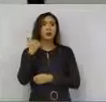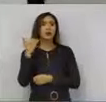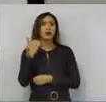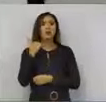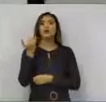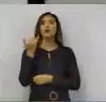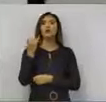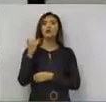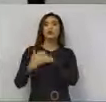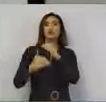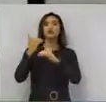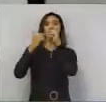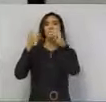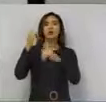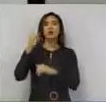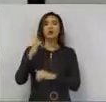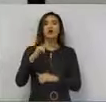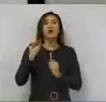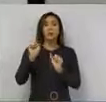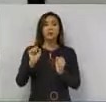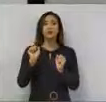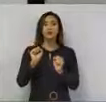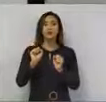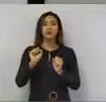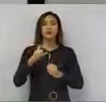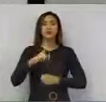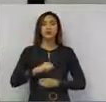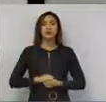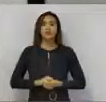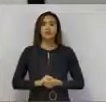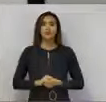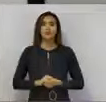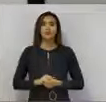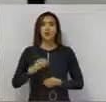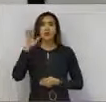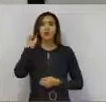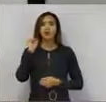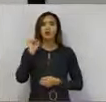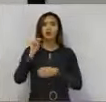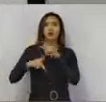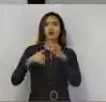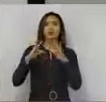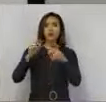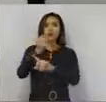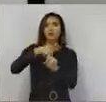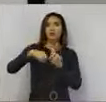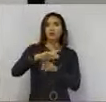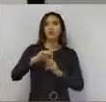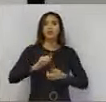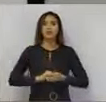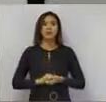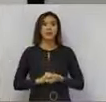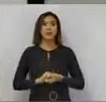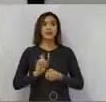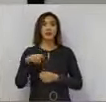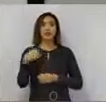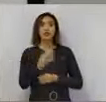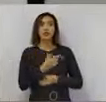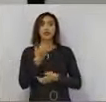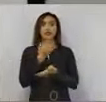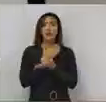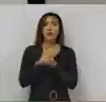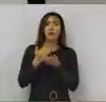de Desenvolvimento para permitir a escuta pública de toda a sociedade, uma vez que nós estamos